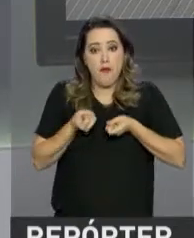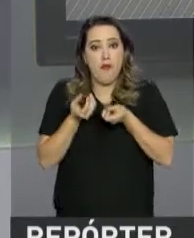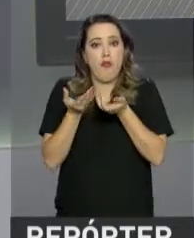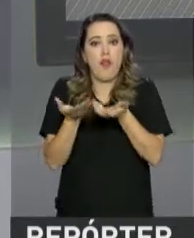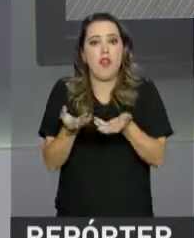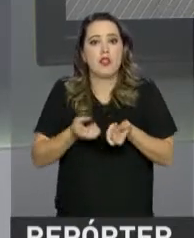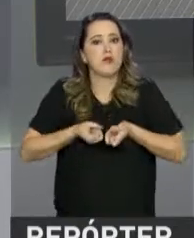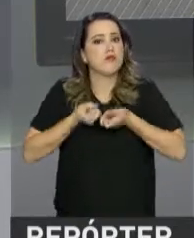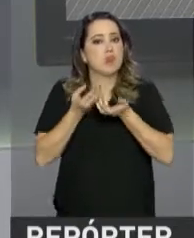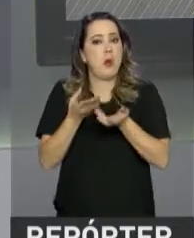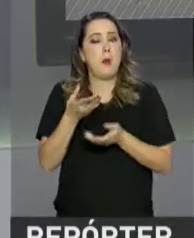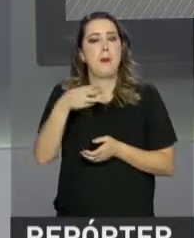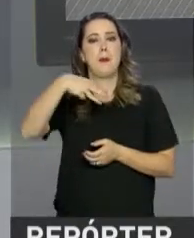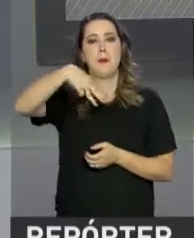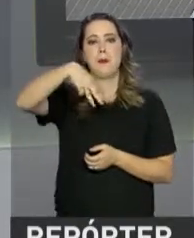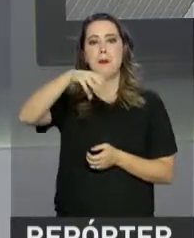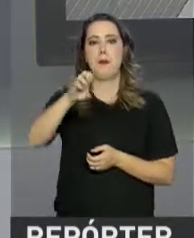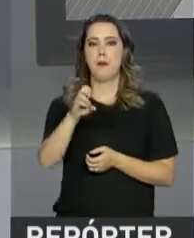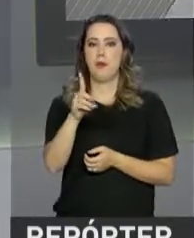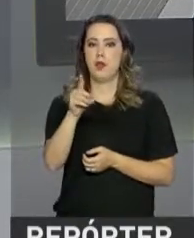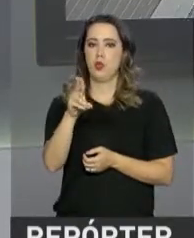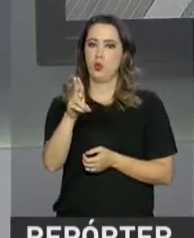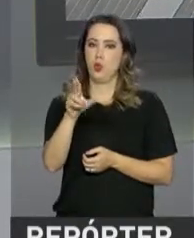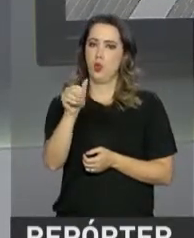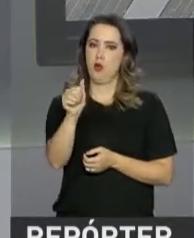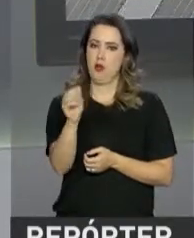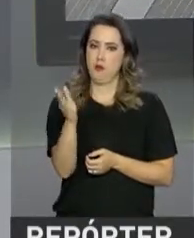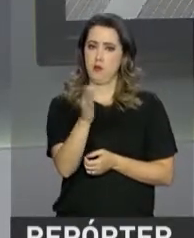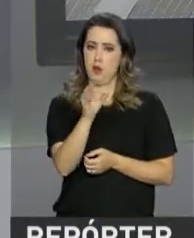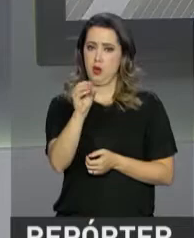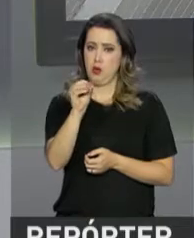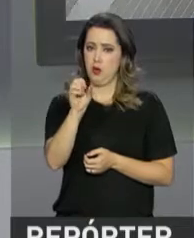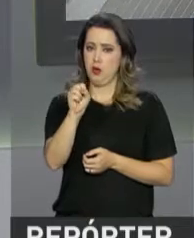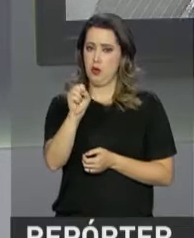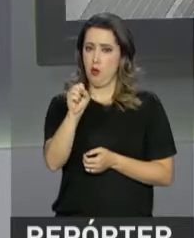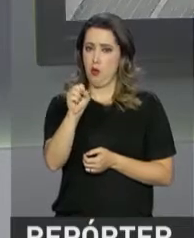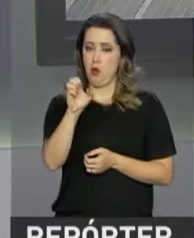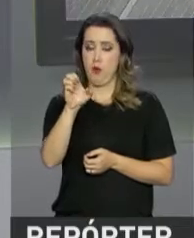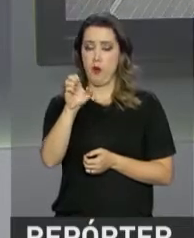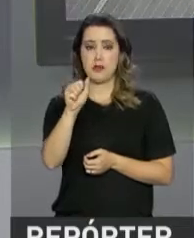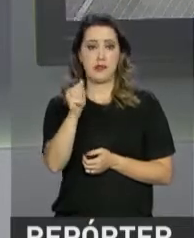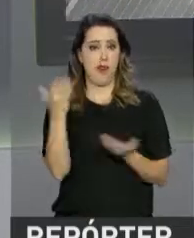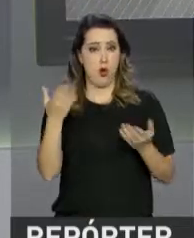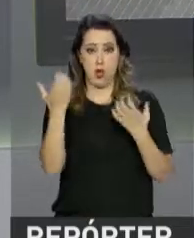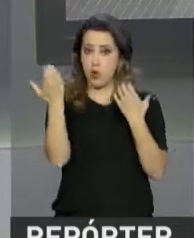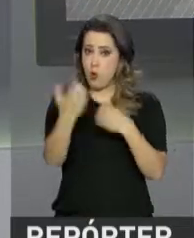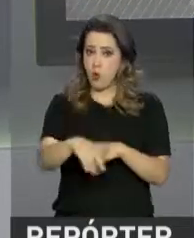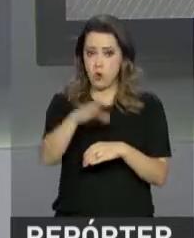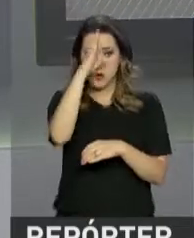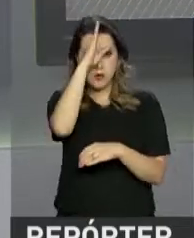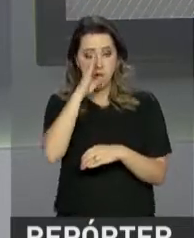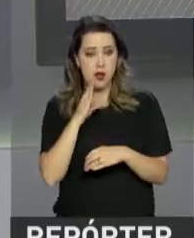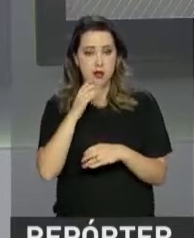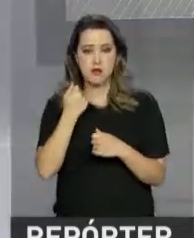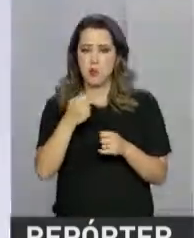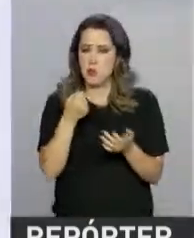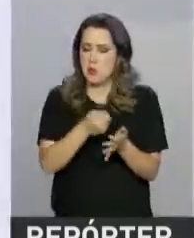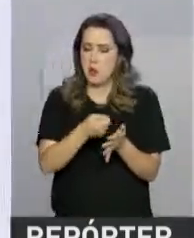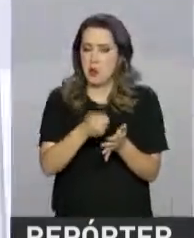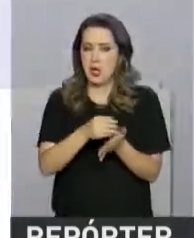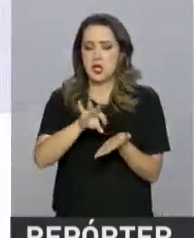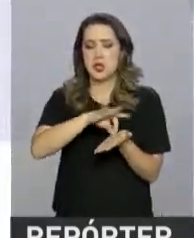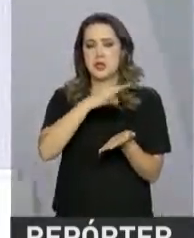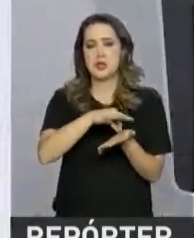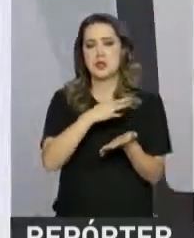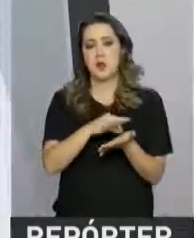isenção da taxa de concurso público a decisão vale também para candidatos de baixa renda a lei já está em vigor a decisão